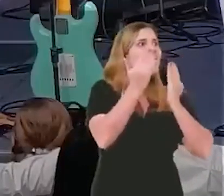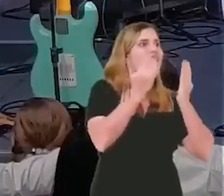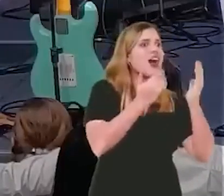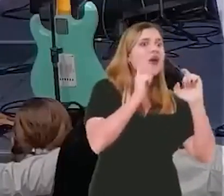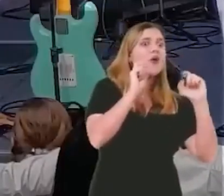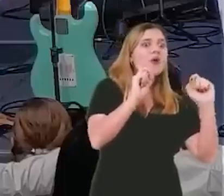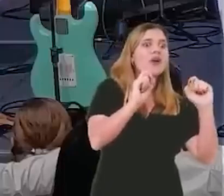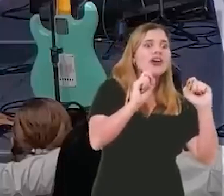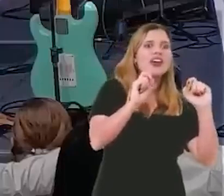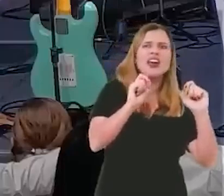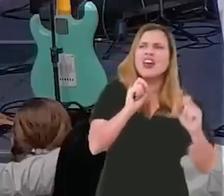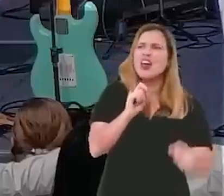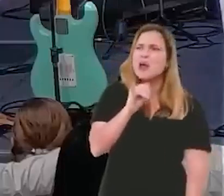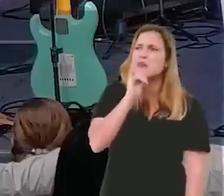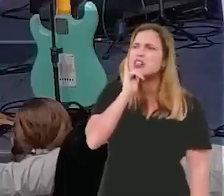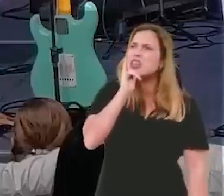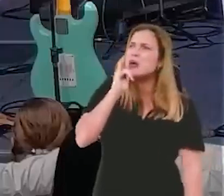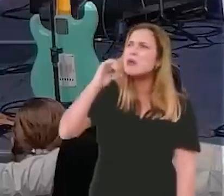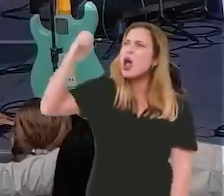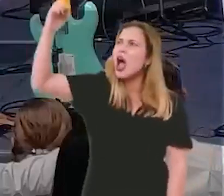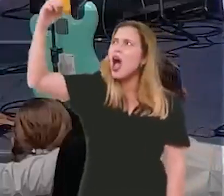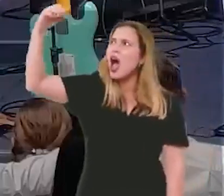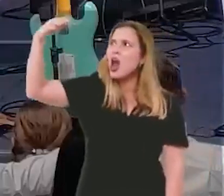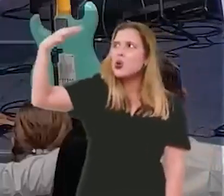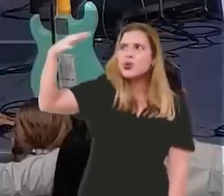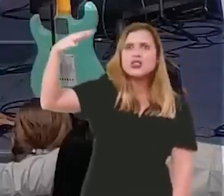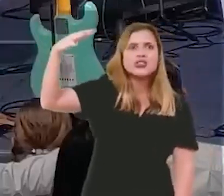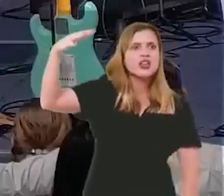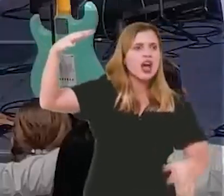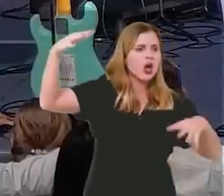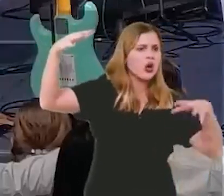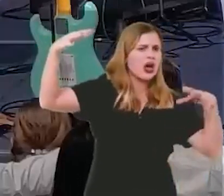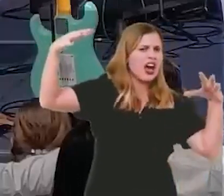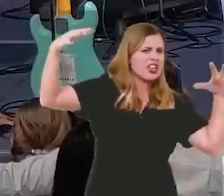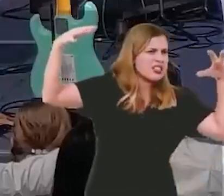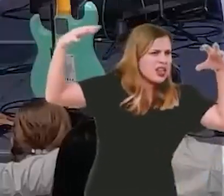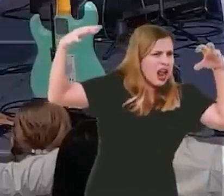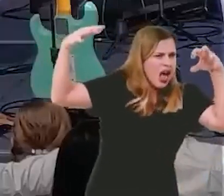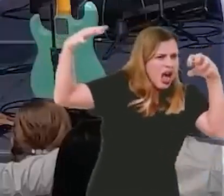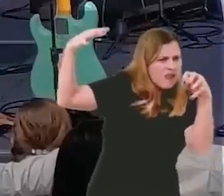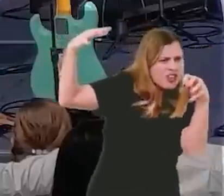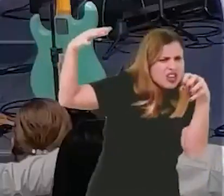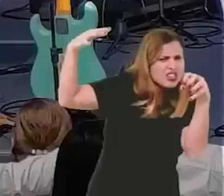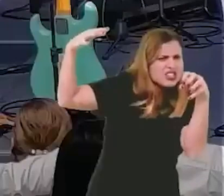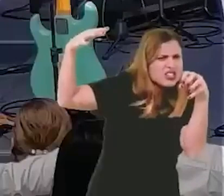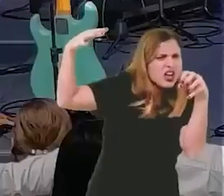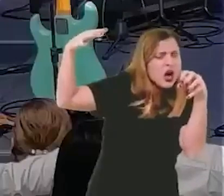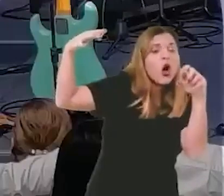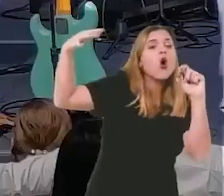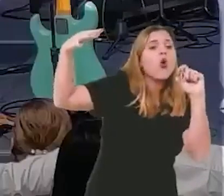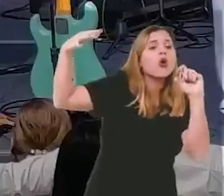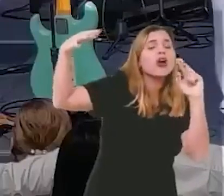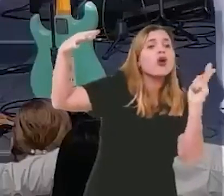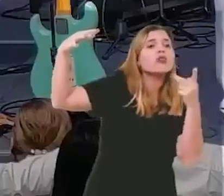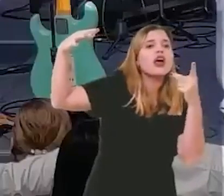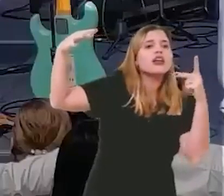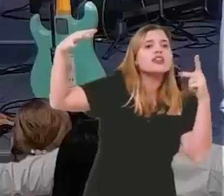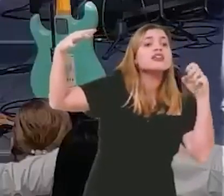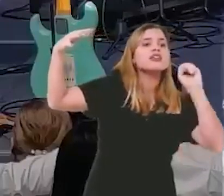luz ter medo das trevas. Por mais trevosa que seja a treva, quando a luz chega, a treva tem que ir embora.